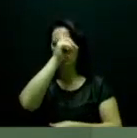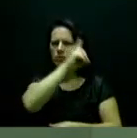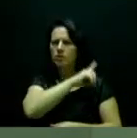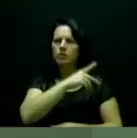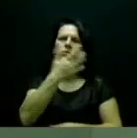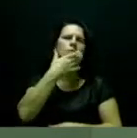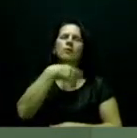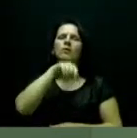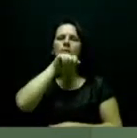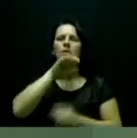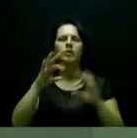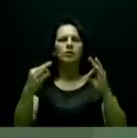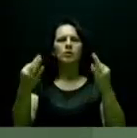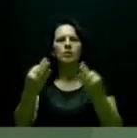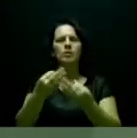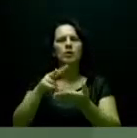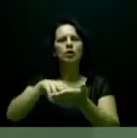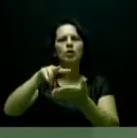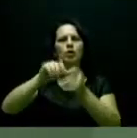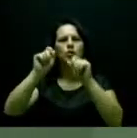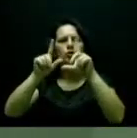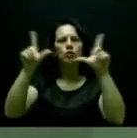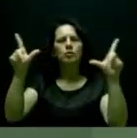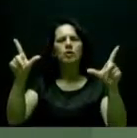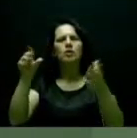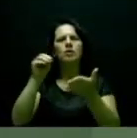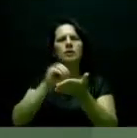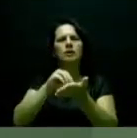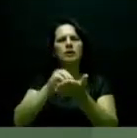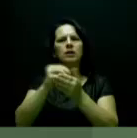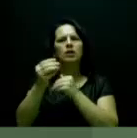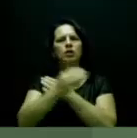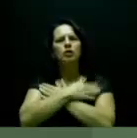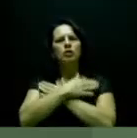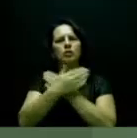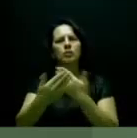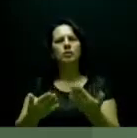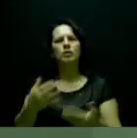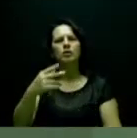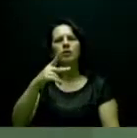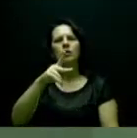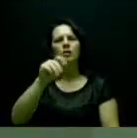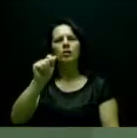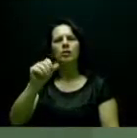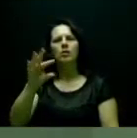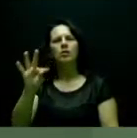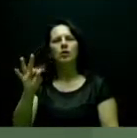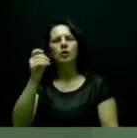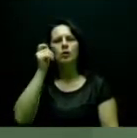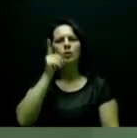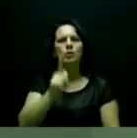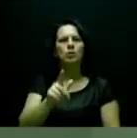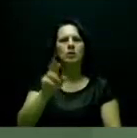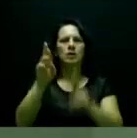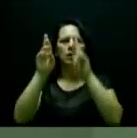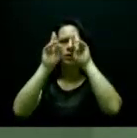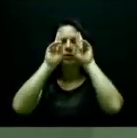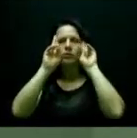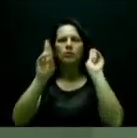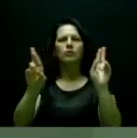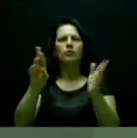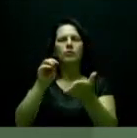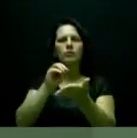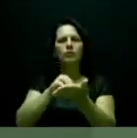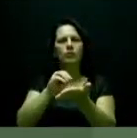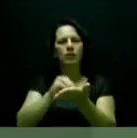que acorda às 5 da manhã sem a perspectiva de arrumar um emprego, quando chega num pátio aparelhado, onde não consegue ser respeitado, para as